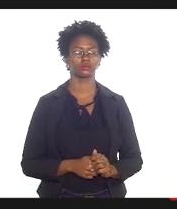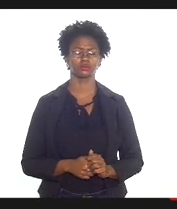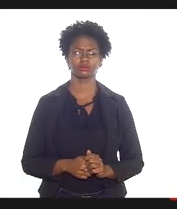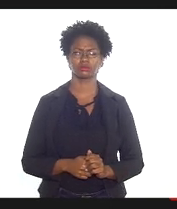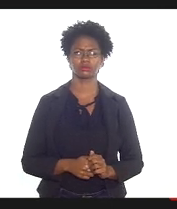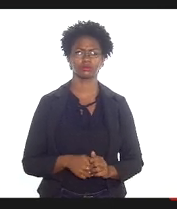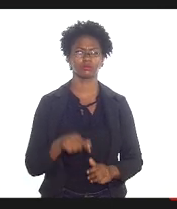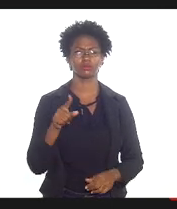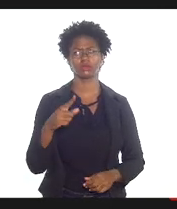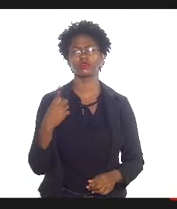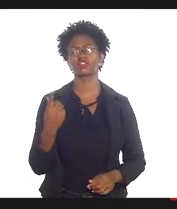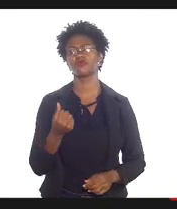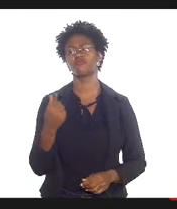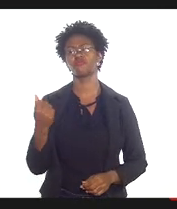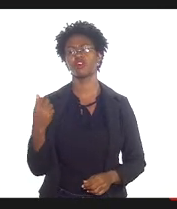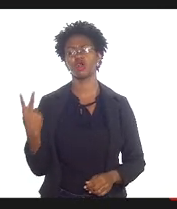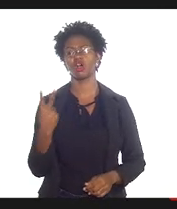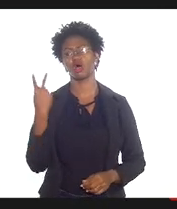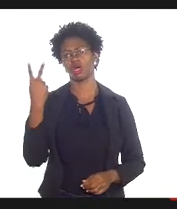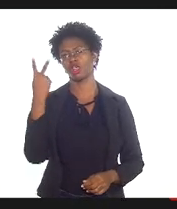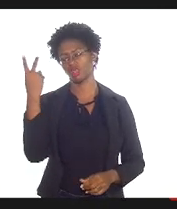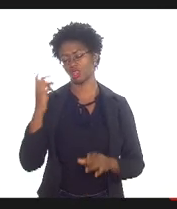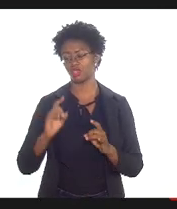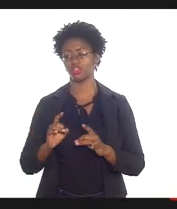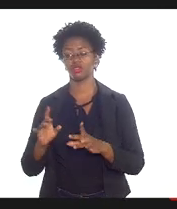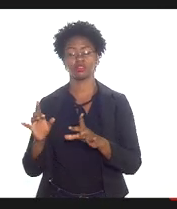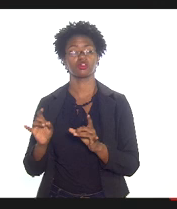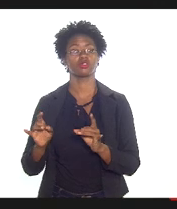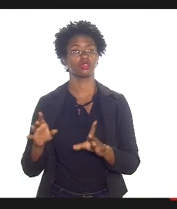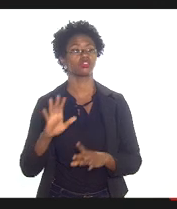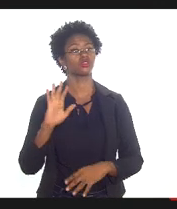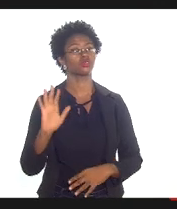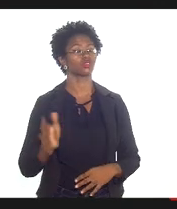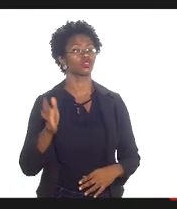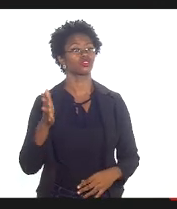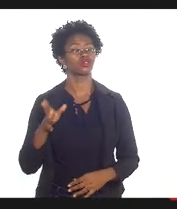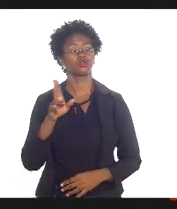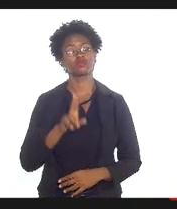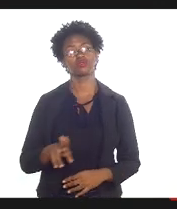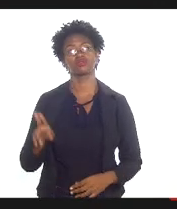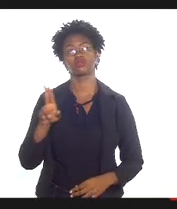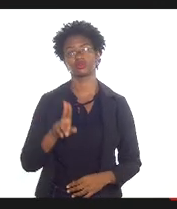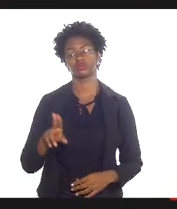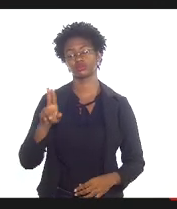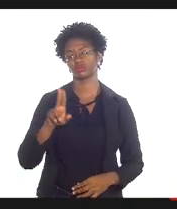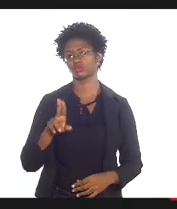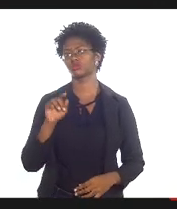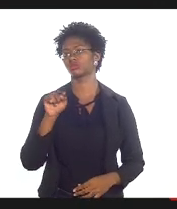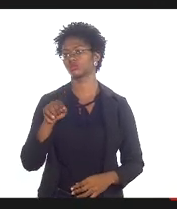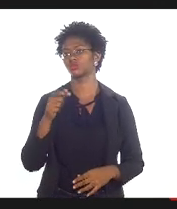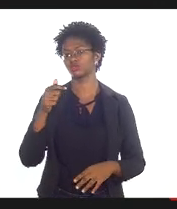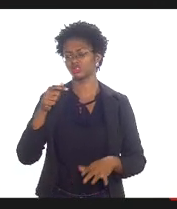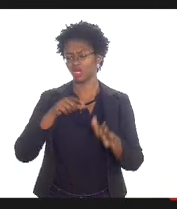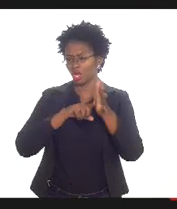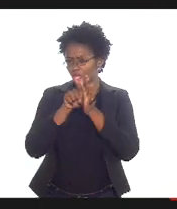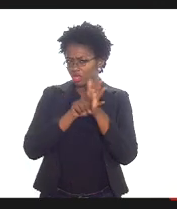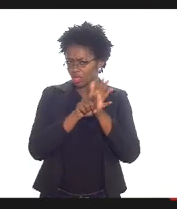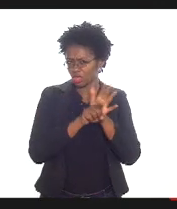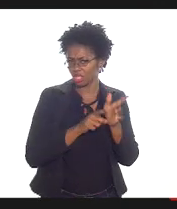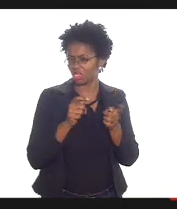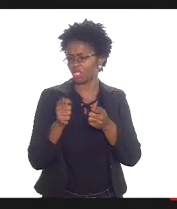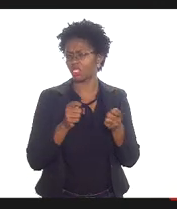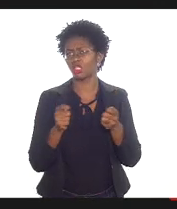de mercado, já fizeram, já foram objeto de uma análise econômica